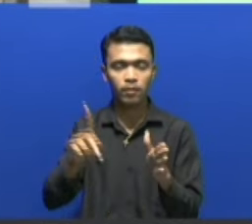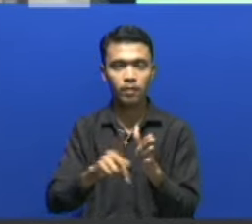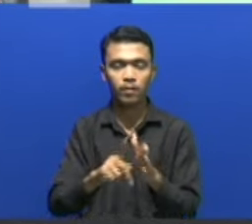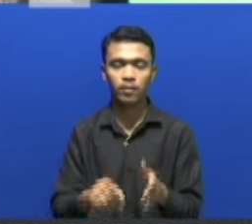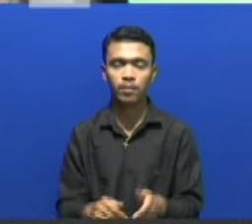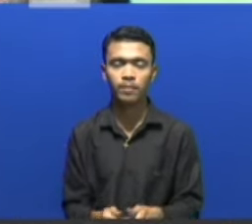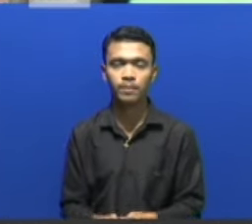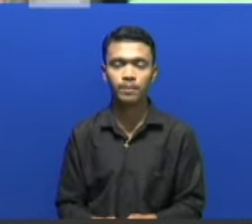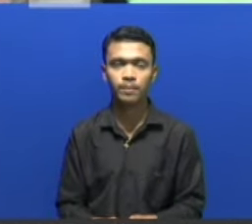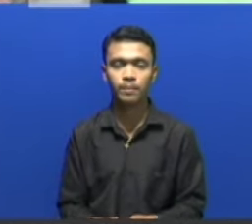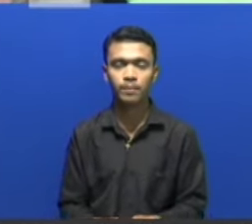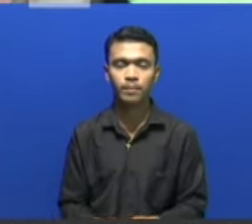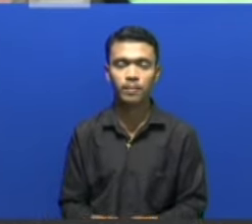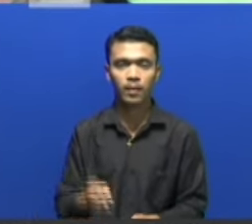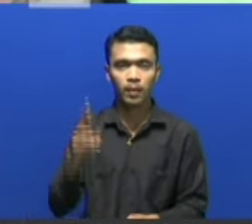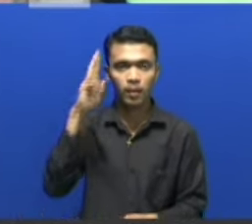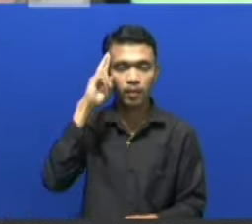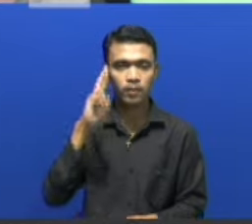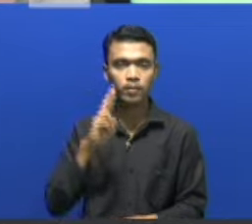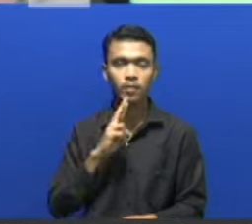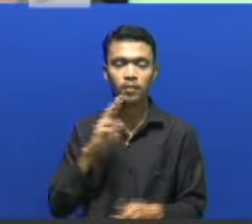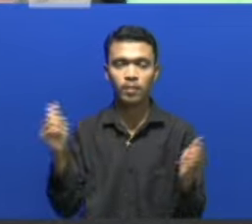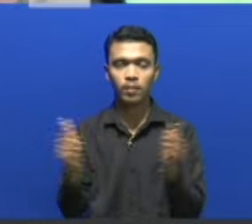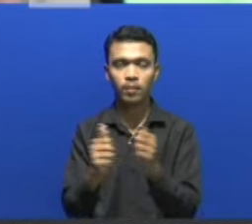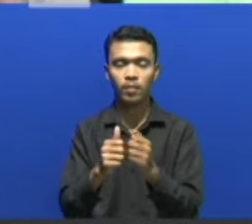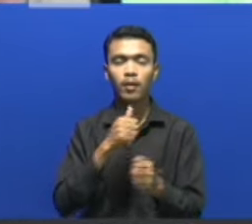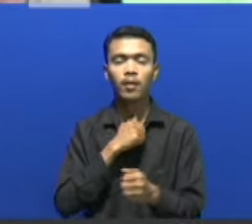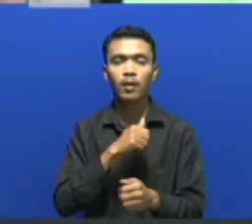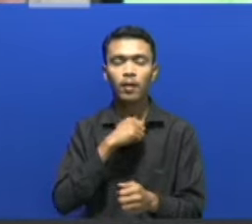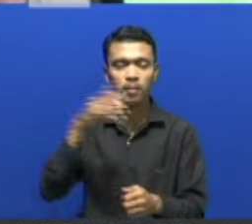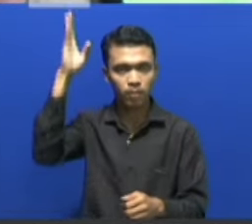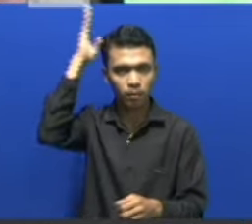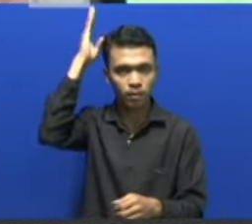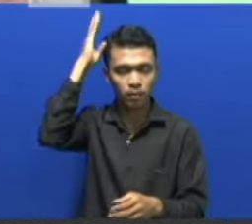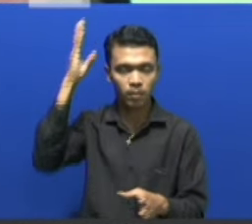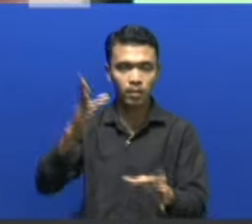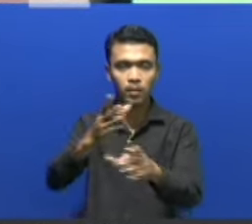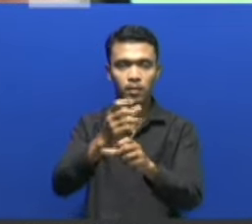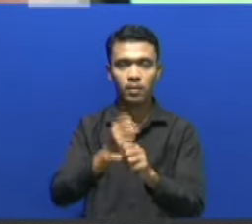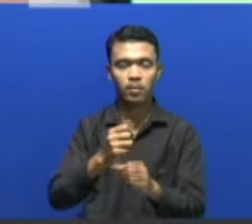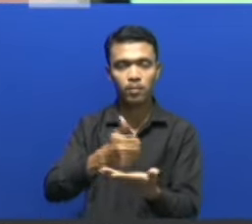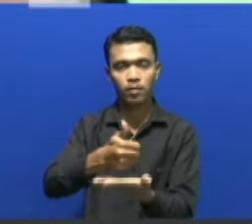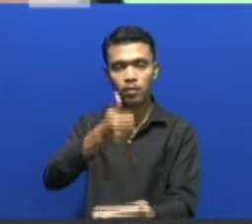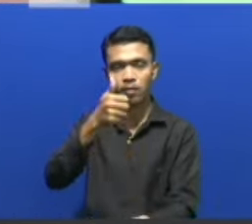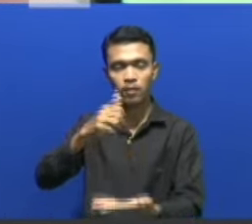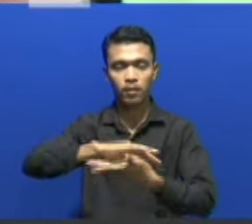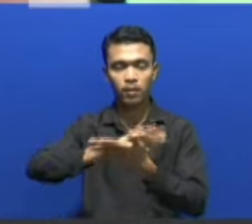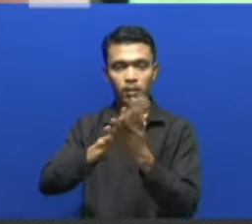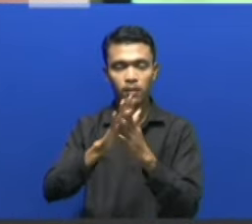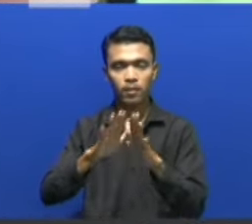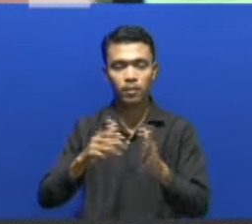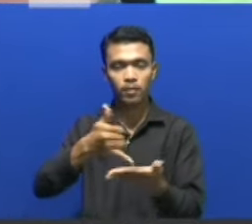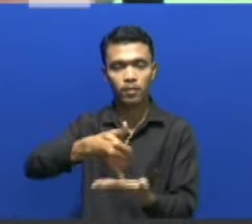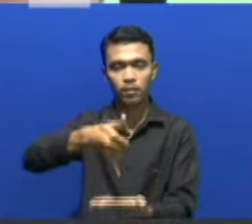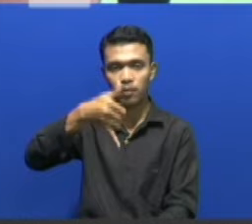Ramuzor senhor Ramuzorta ho senhor amu belo sinar maximum Nobel da Paz. Significa kata Nobel da Paz mi ta simu na haturu